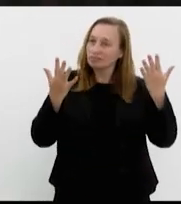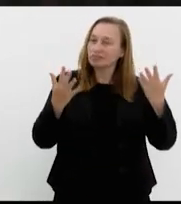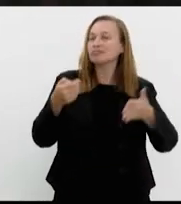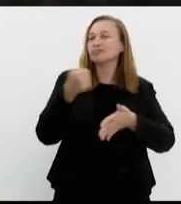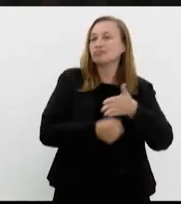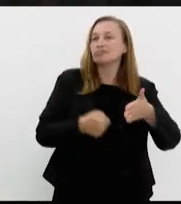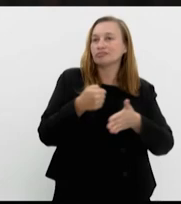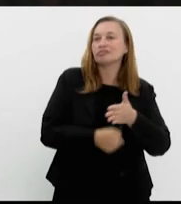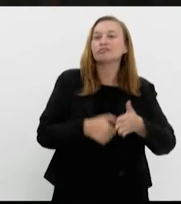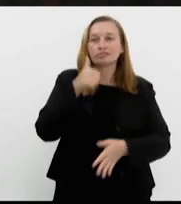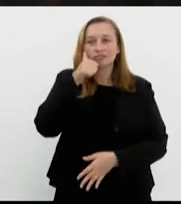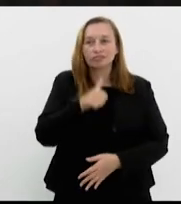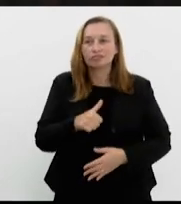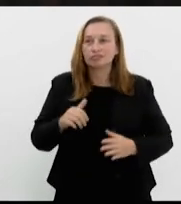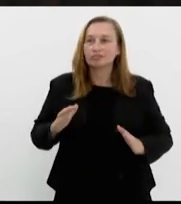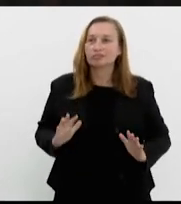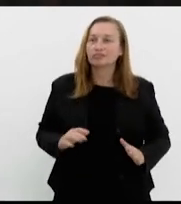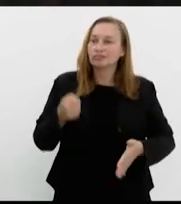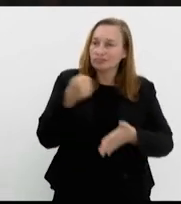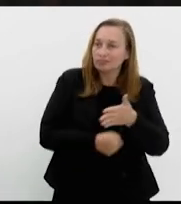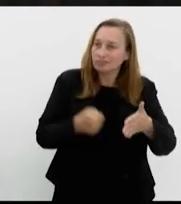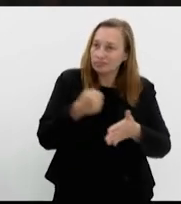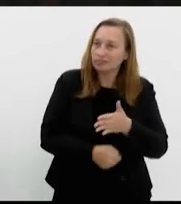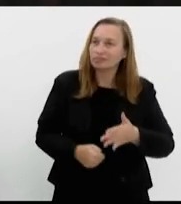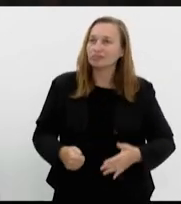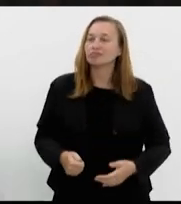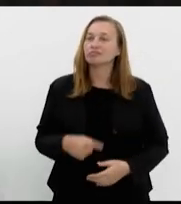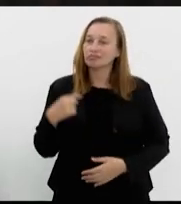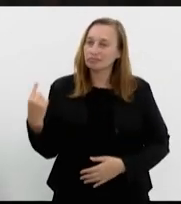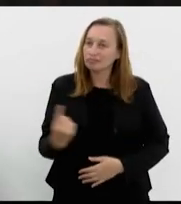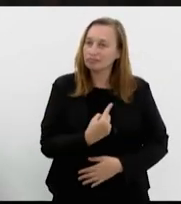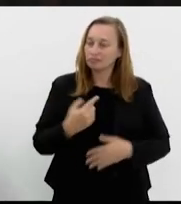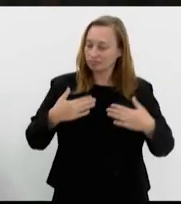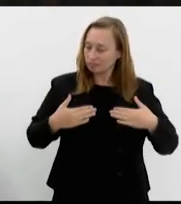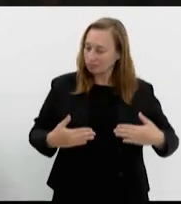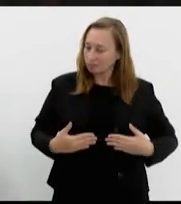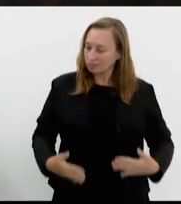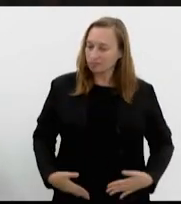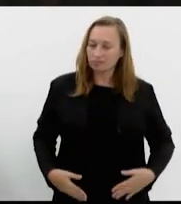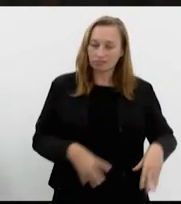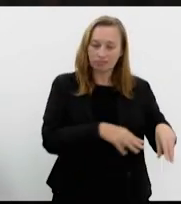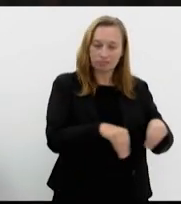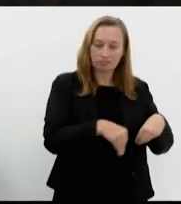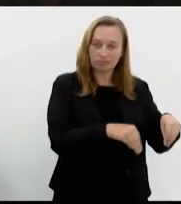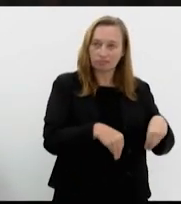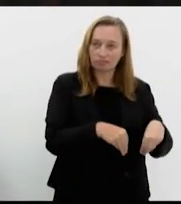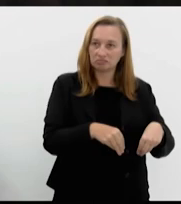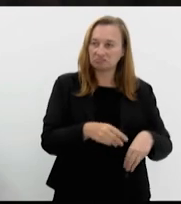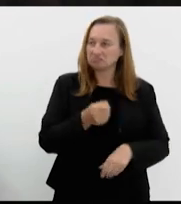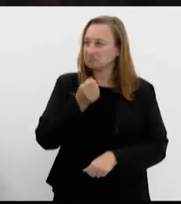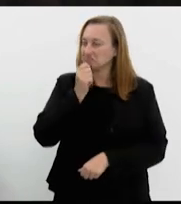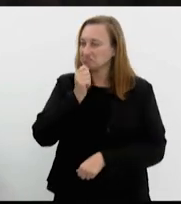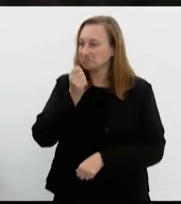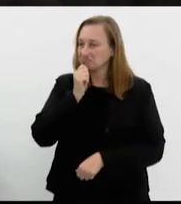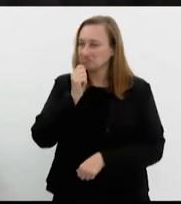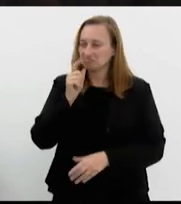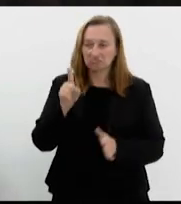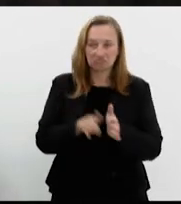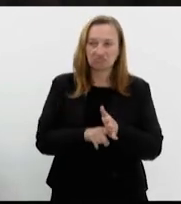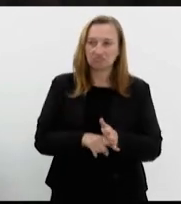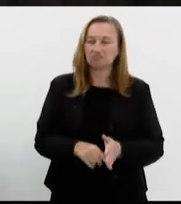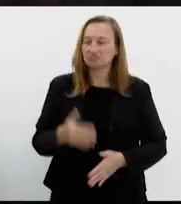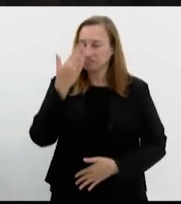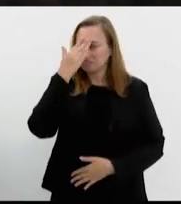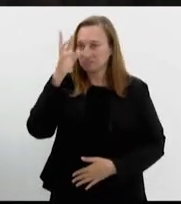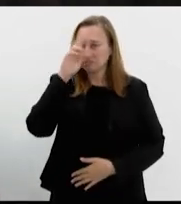luta das mulheres. Lutaremos por nossos corpos e territórios, nenhuma a menos.